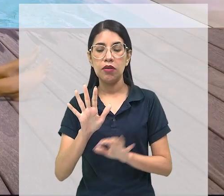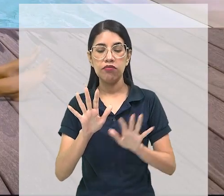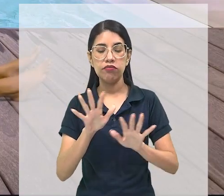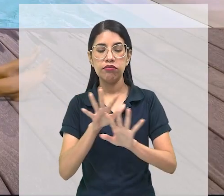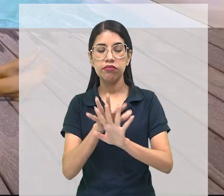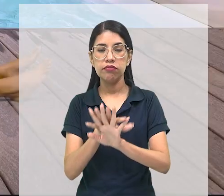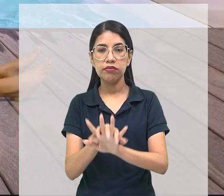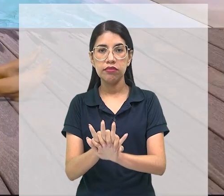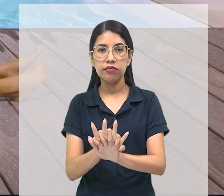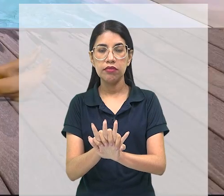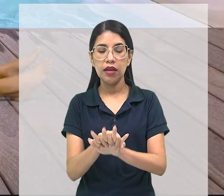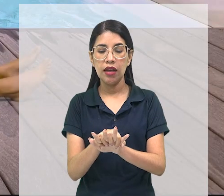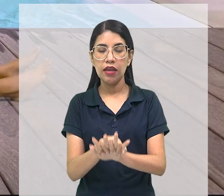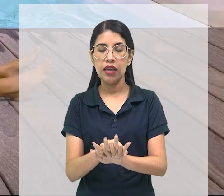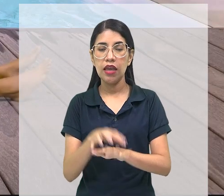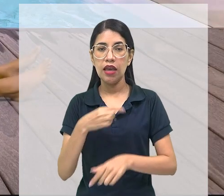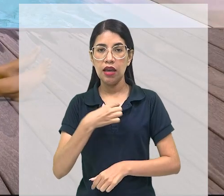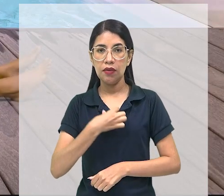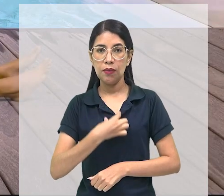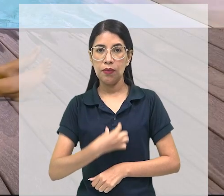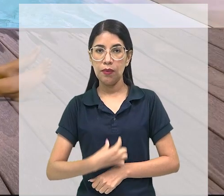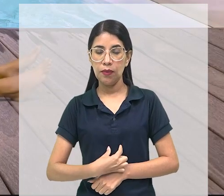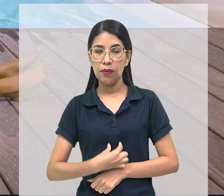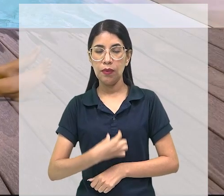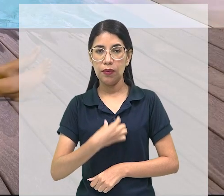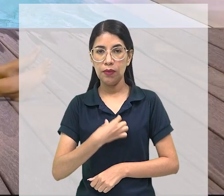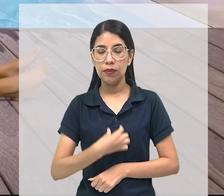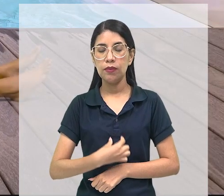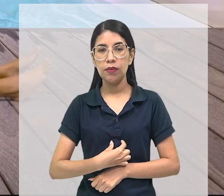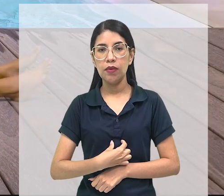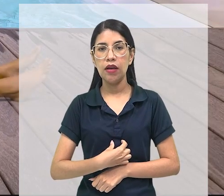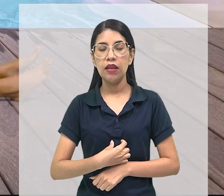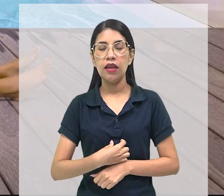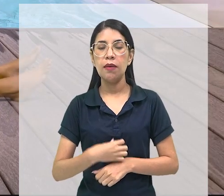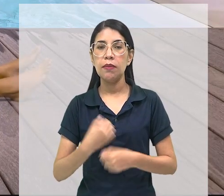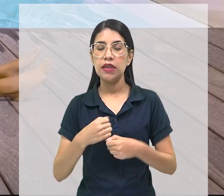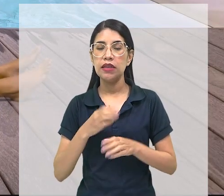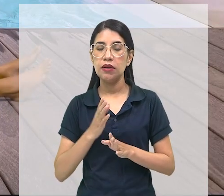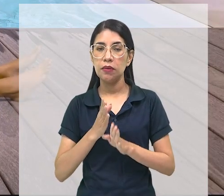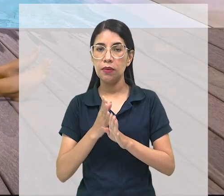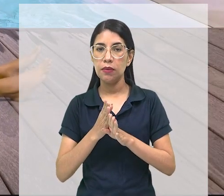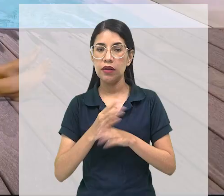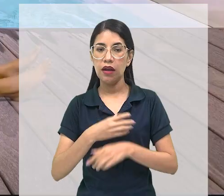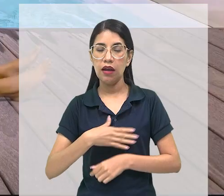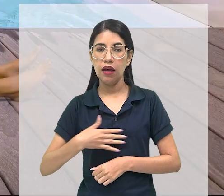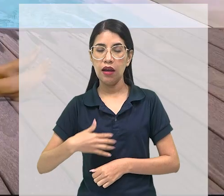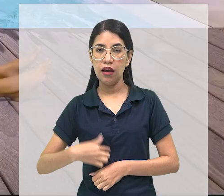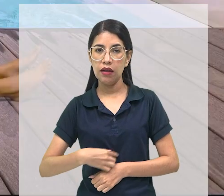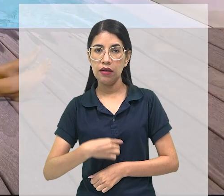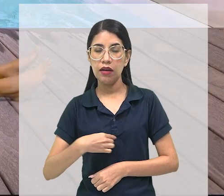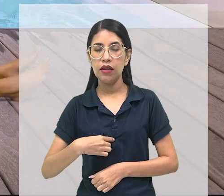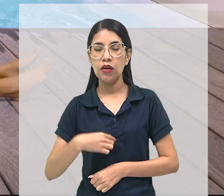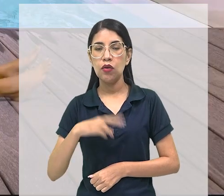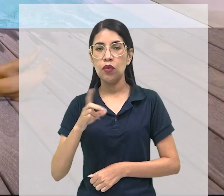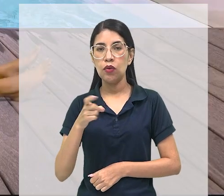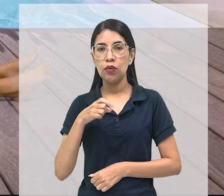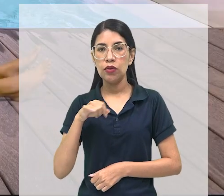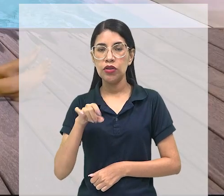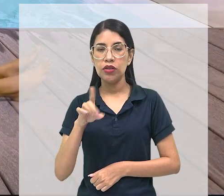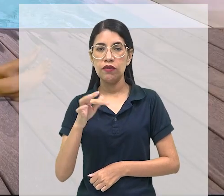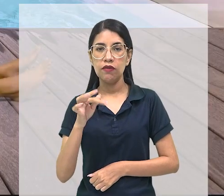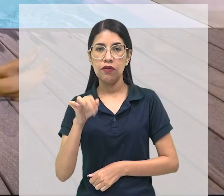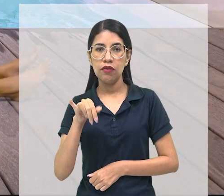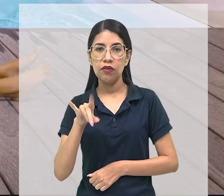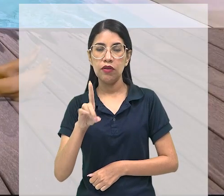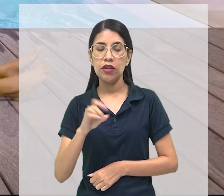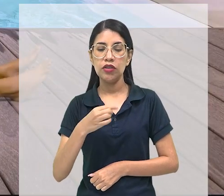na parte média aqui do tórax, certo? Da vítima. Vai localizar bem no processo xifoide, que